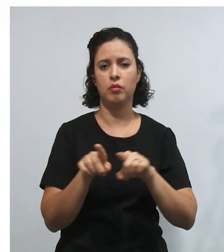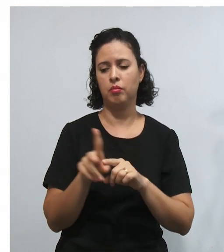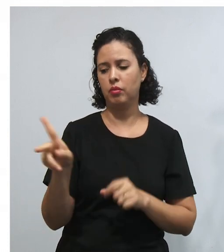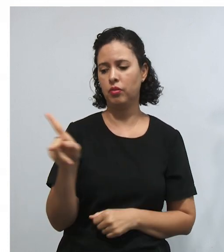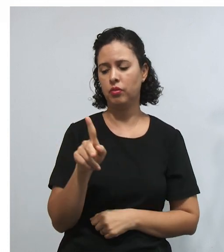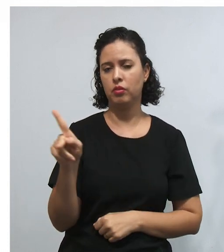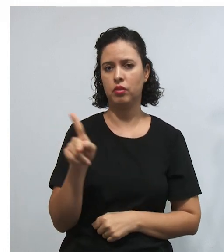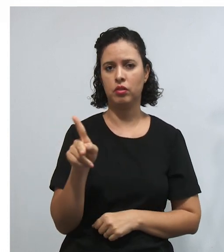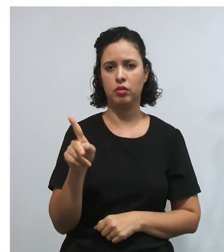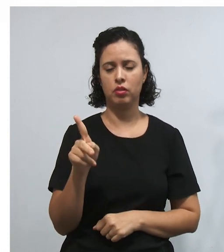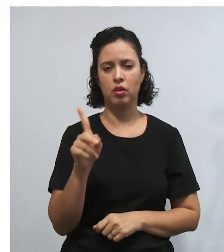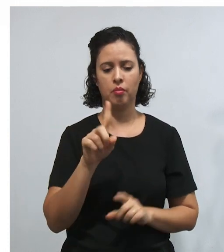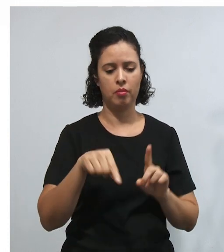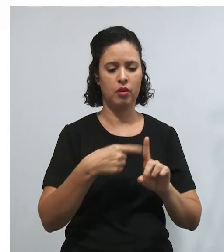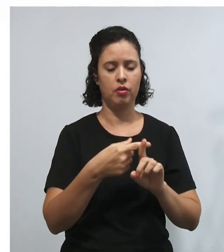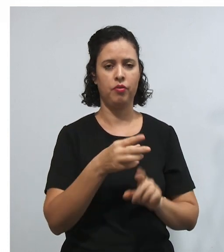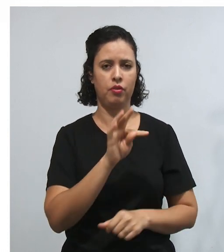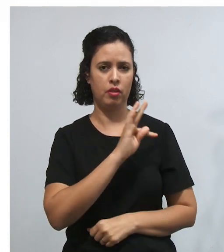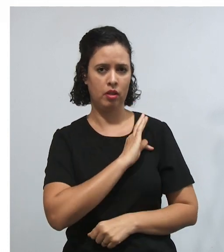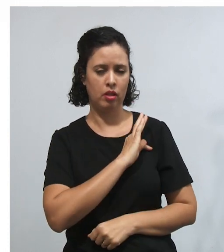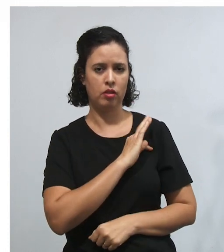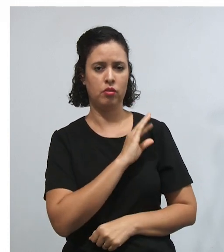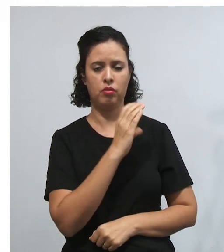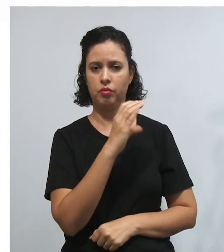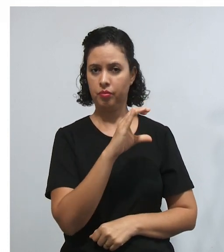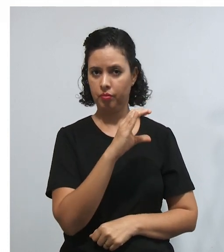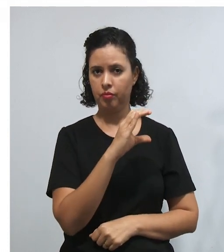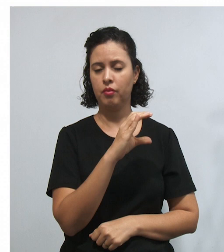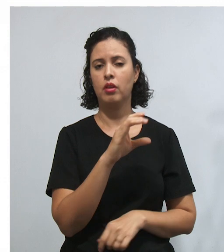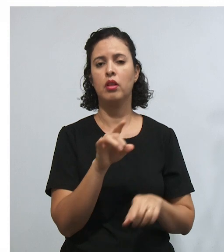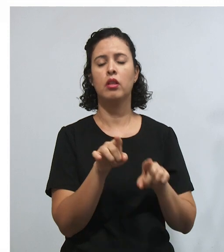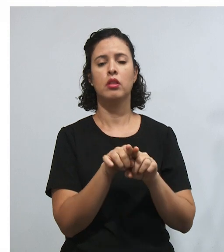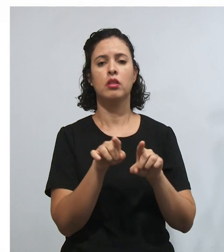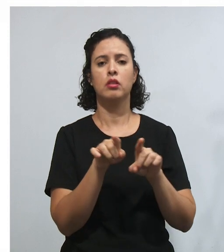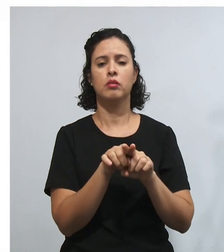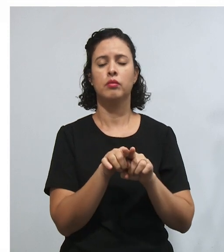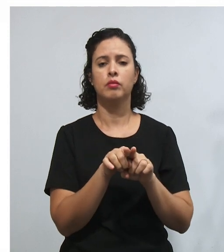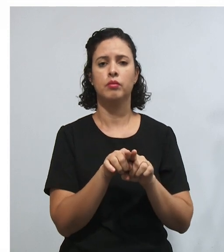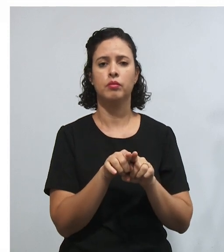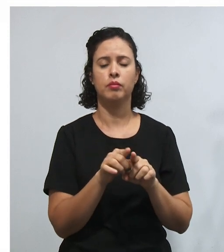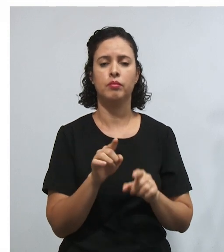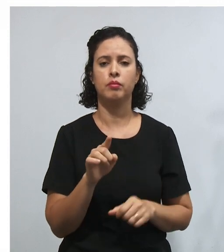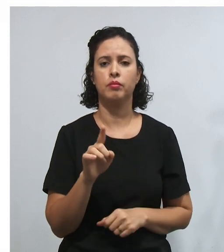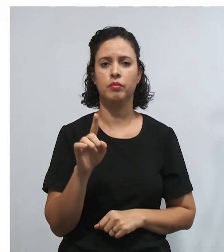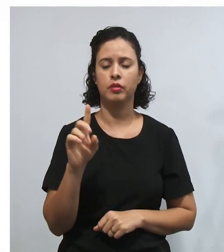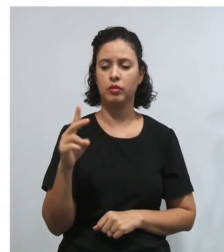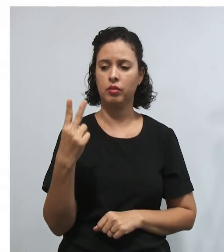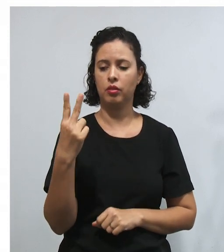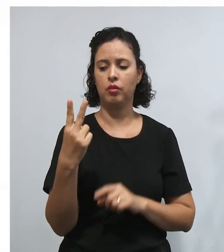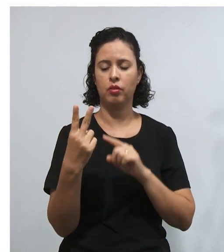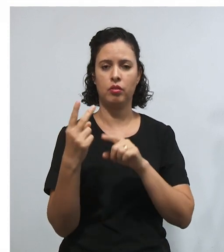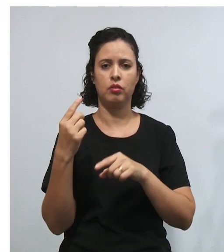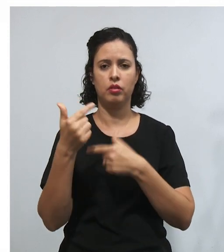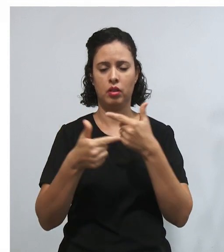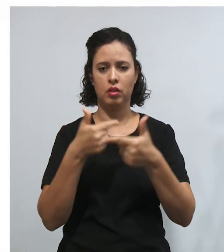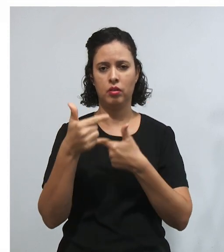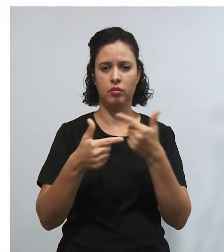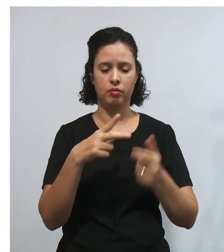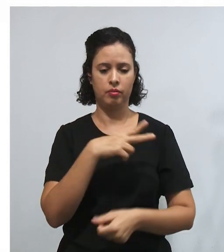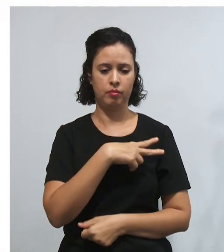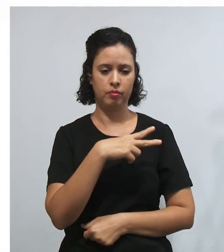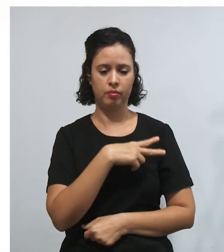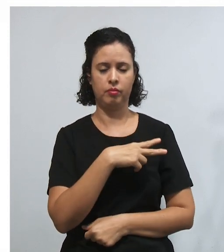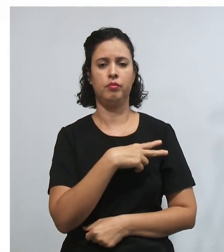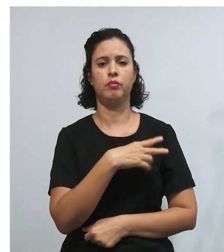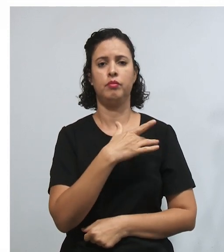de professor com um técnico ou científico, pode ter 2 cargos ou empregos privativos